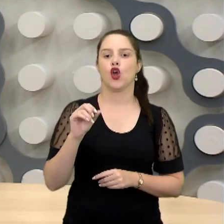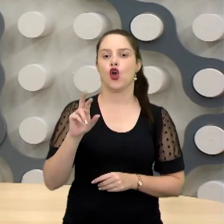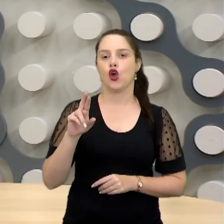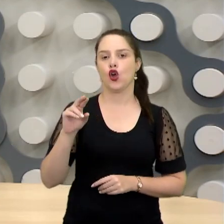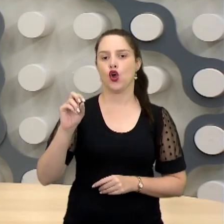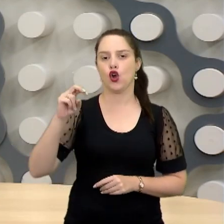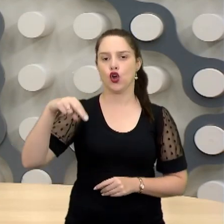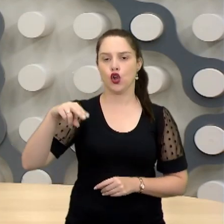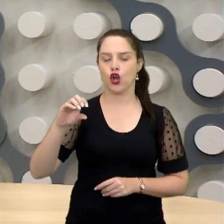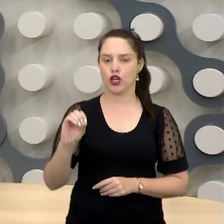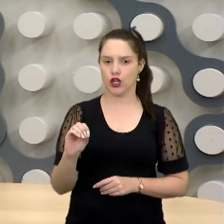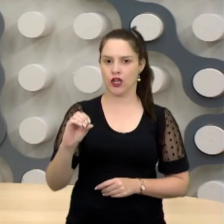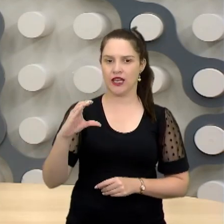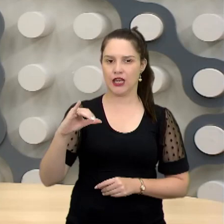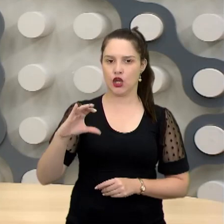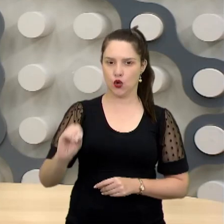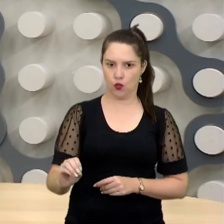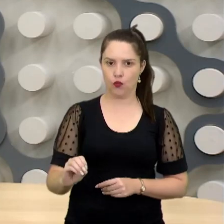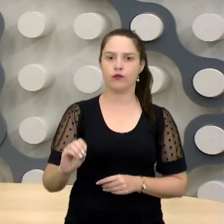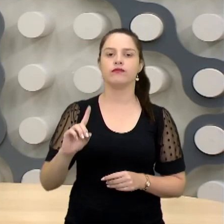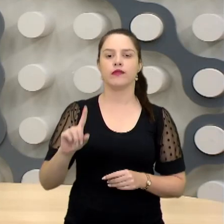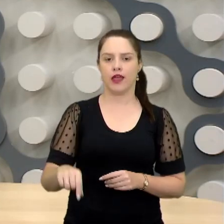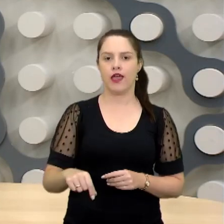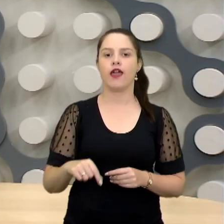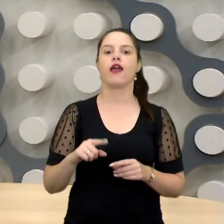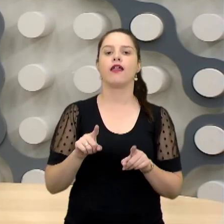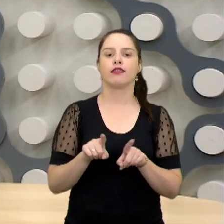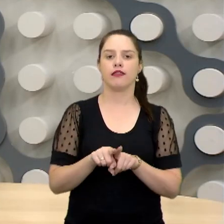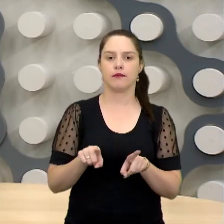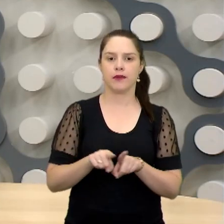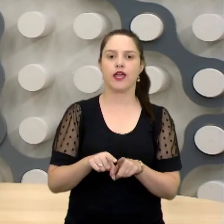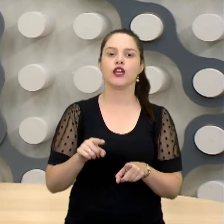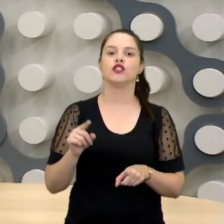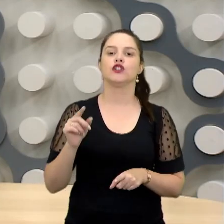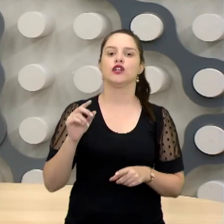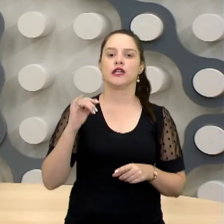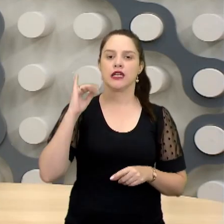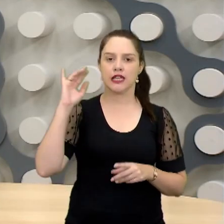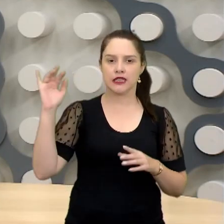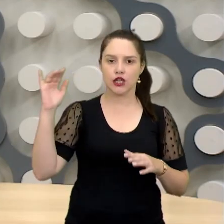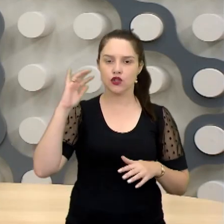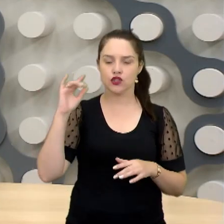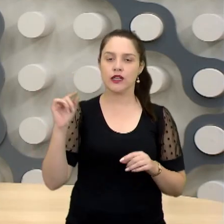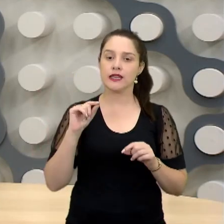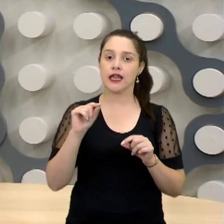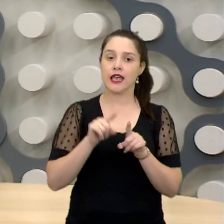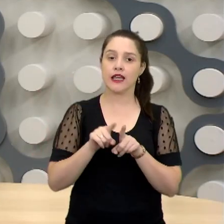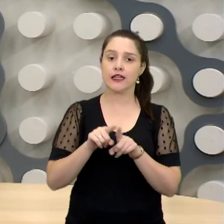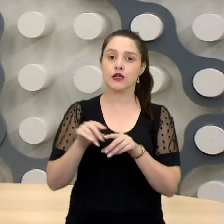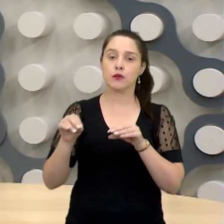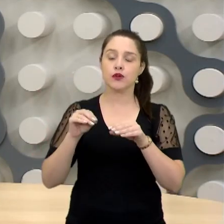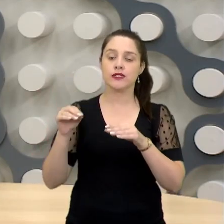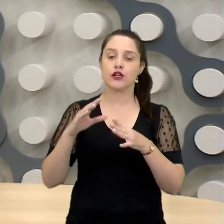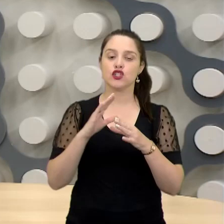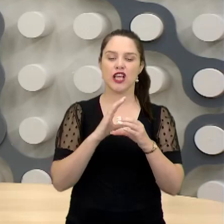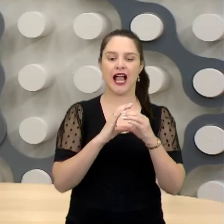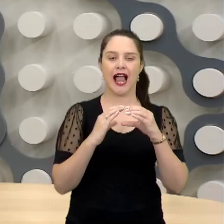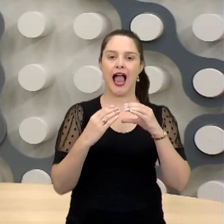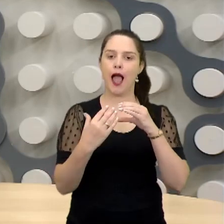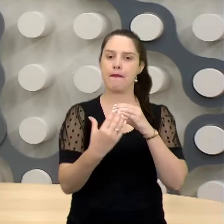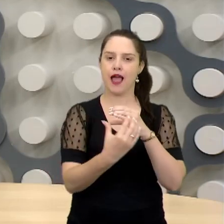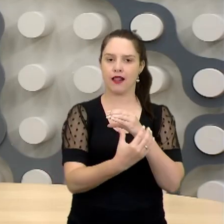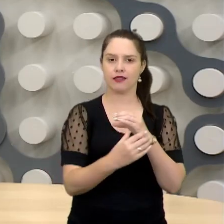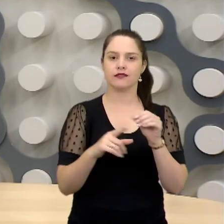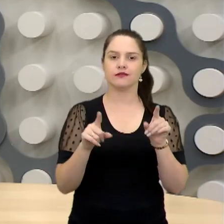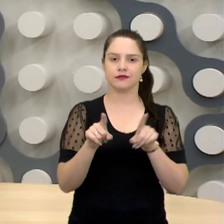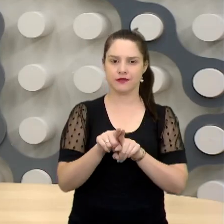cronoestratigráficas aí, né, pelo tempo, né, período aí, né, de cronologia, e também pelos processos de camadas, né, que vão se